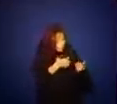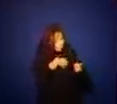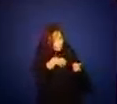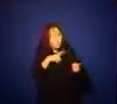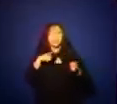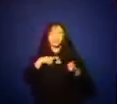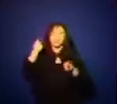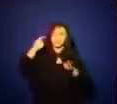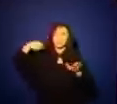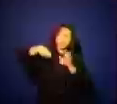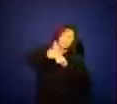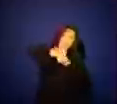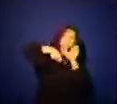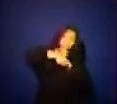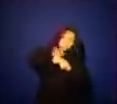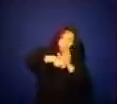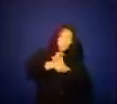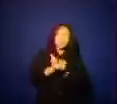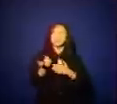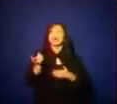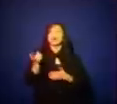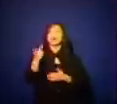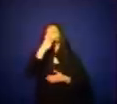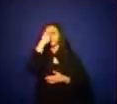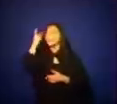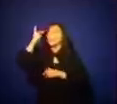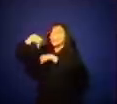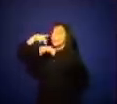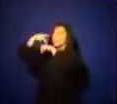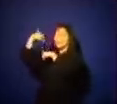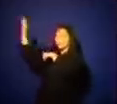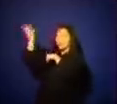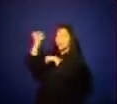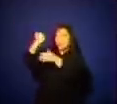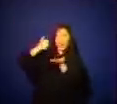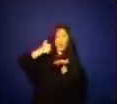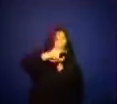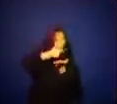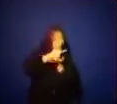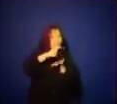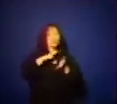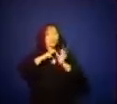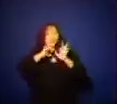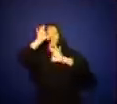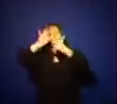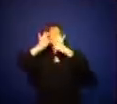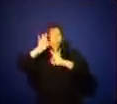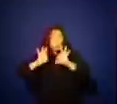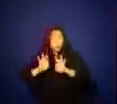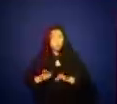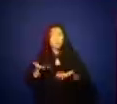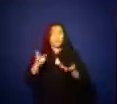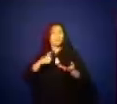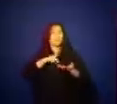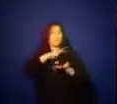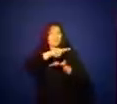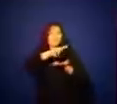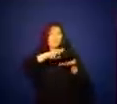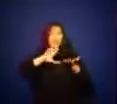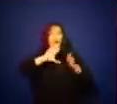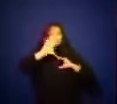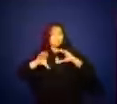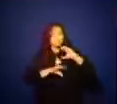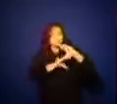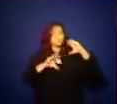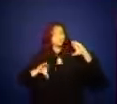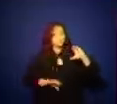para entrar no país tem gente querendo fazer investimento tem muitos projetos Tem várias coisas que foram feitas que estão gerando efeito cumulativo